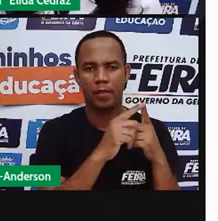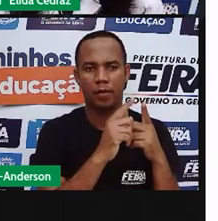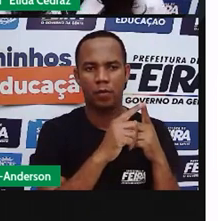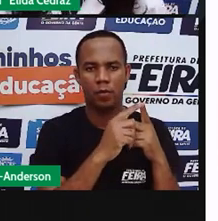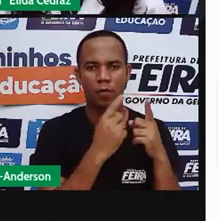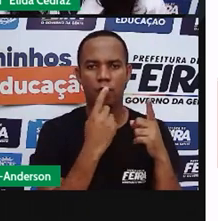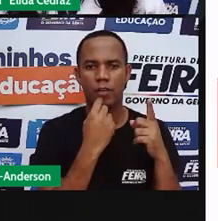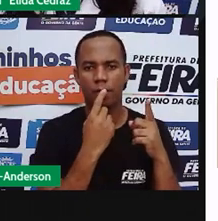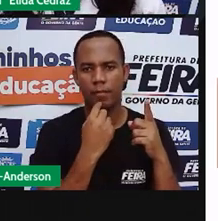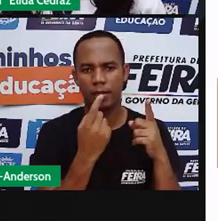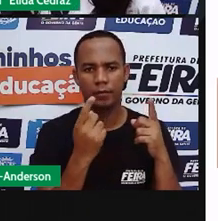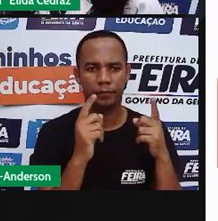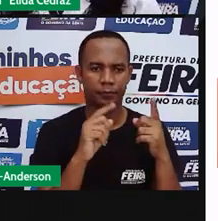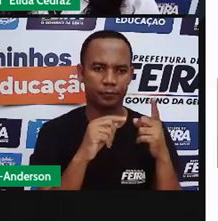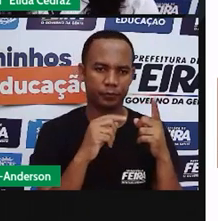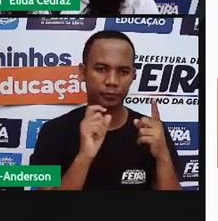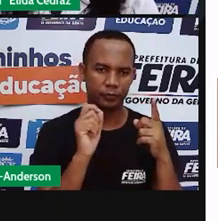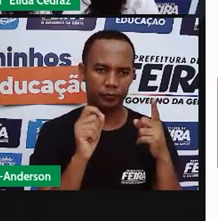Então,